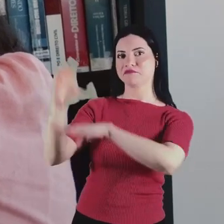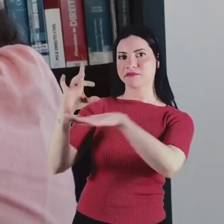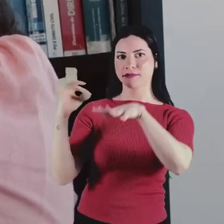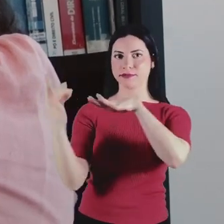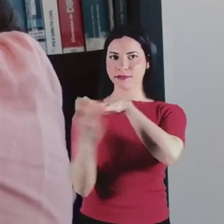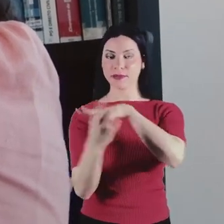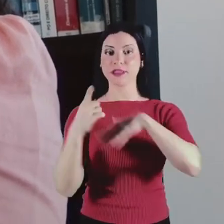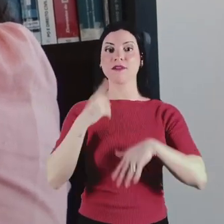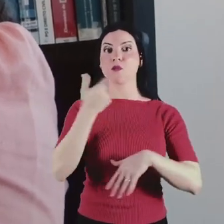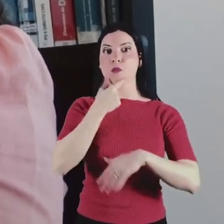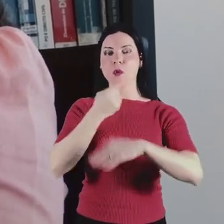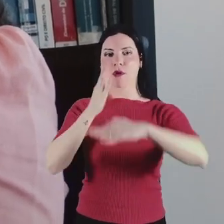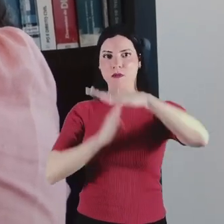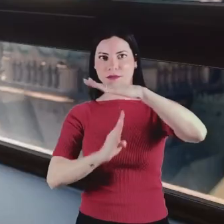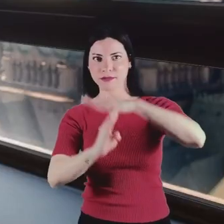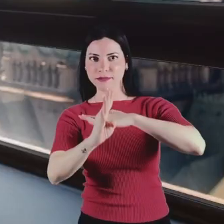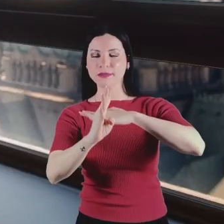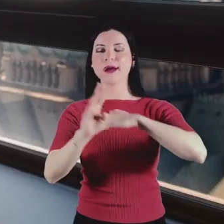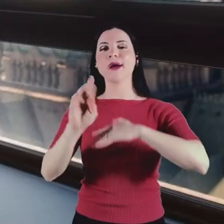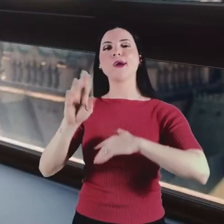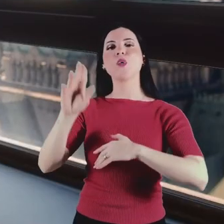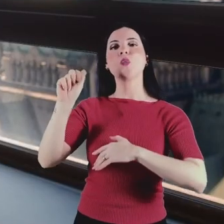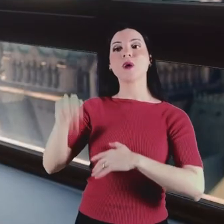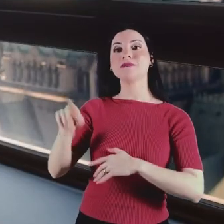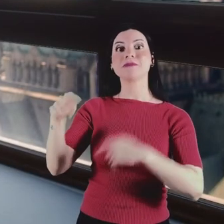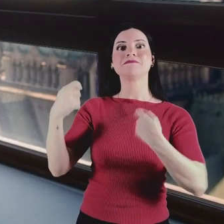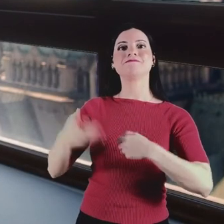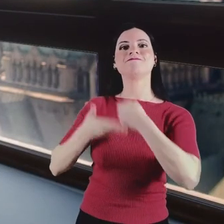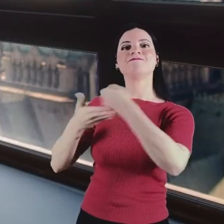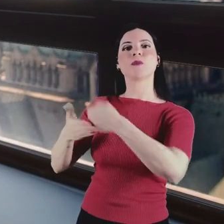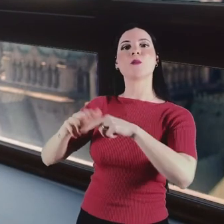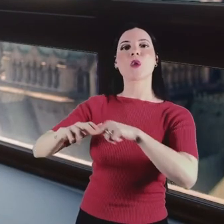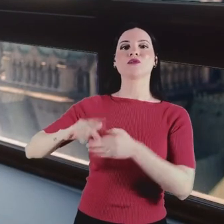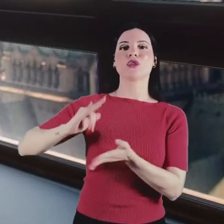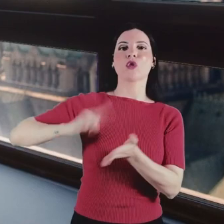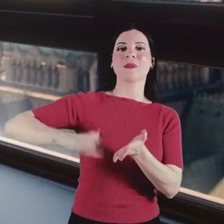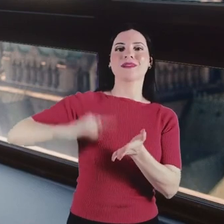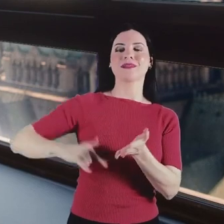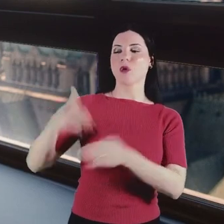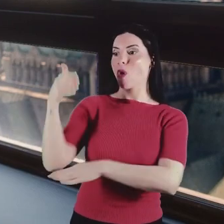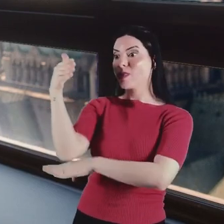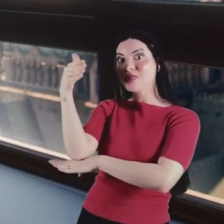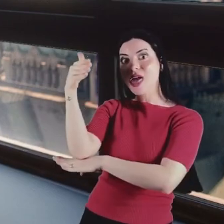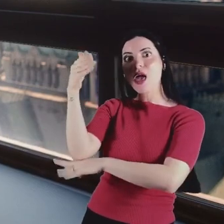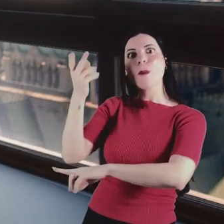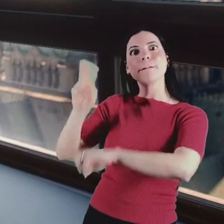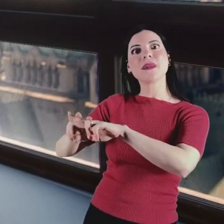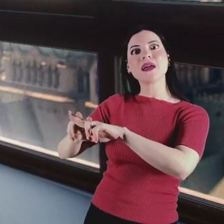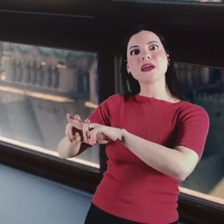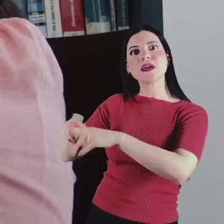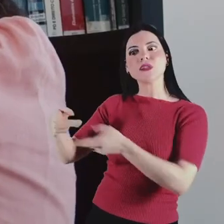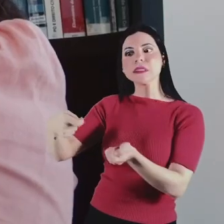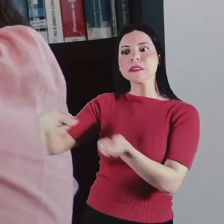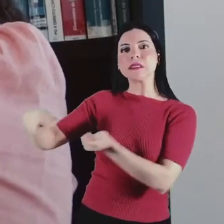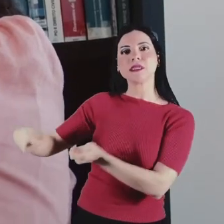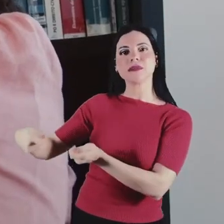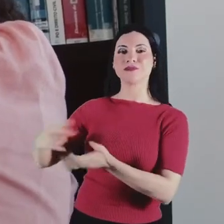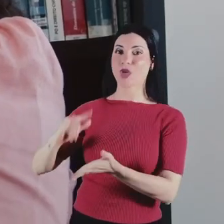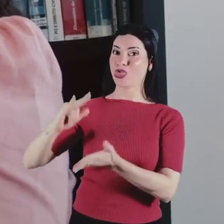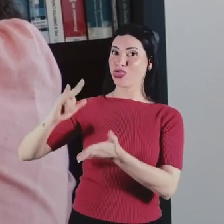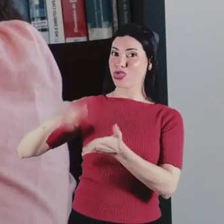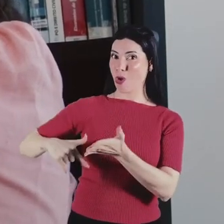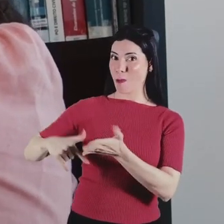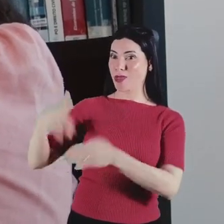imigrante, Juan, precisava de um auxílio em relação a uma documentação que tinha ficado retida num hotelzinho. E a retenção